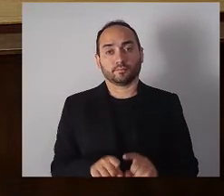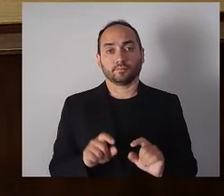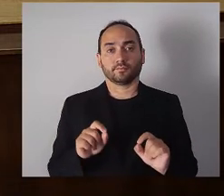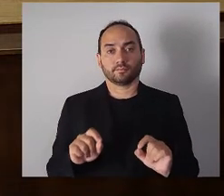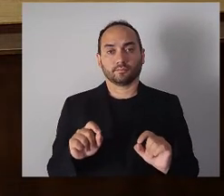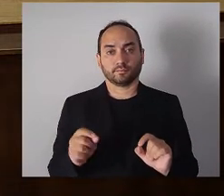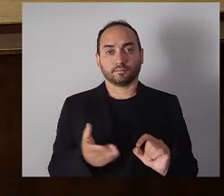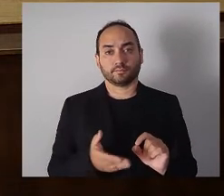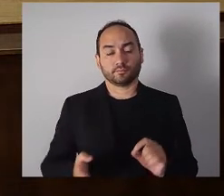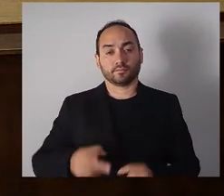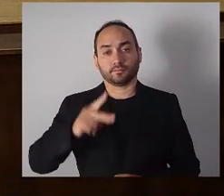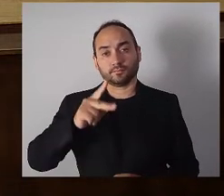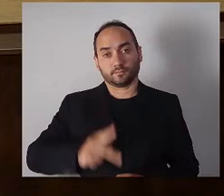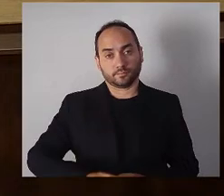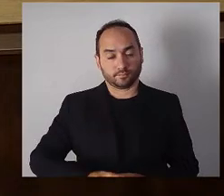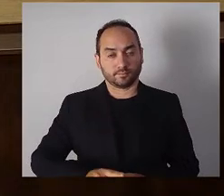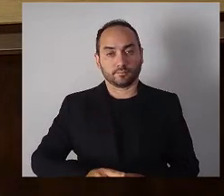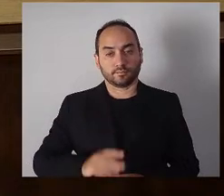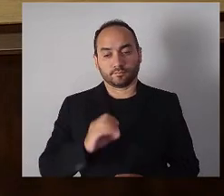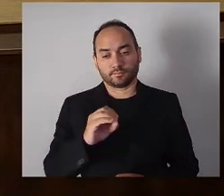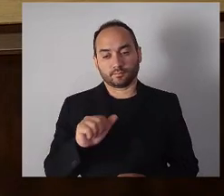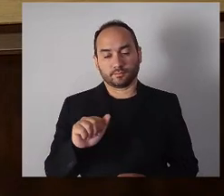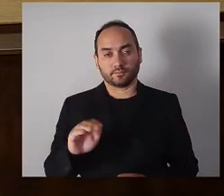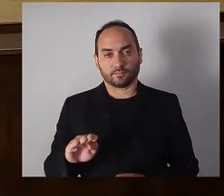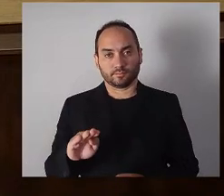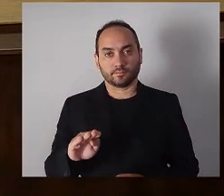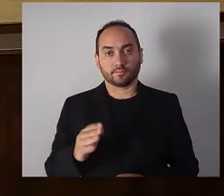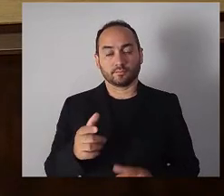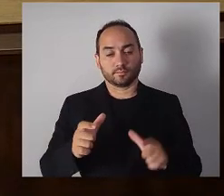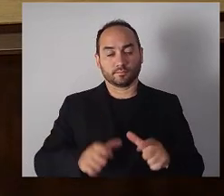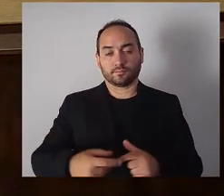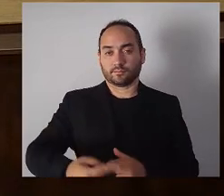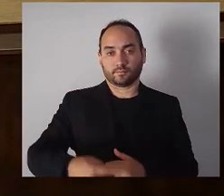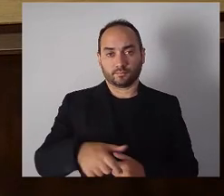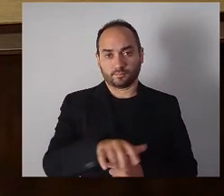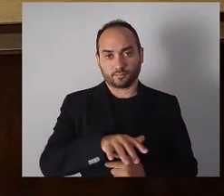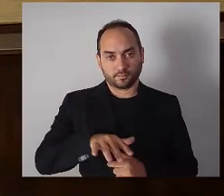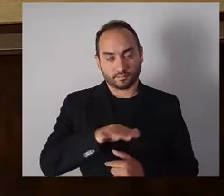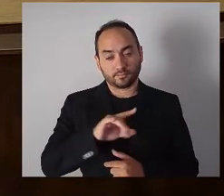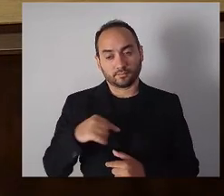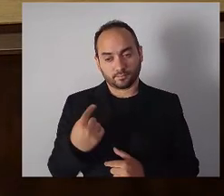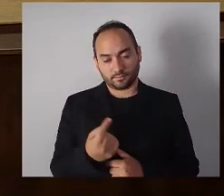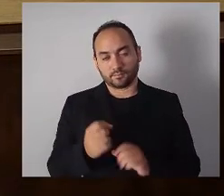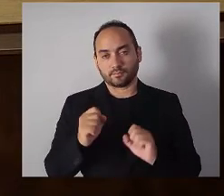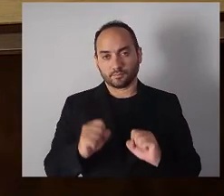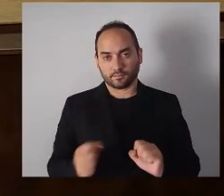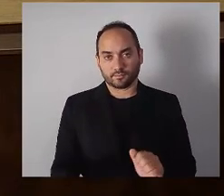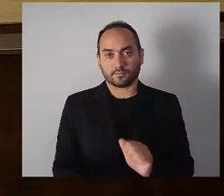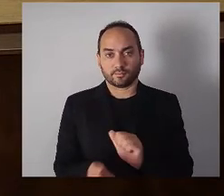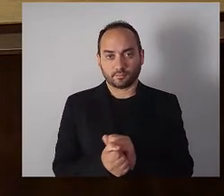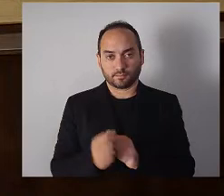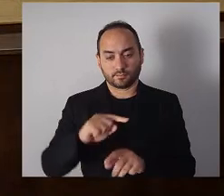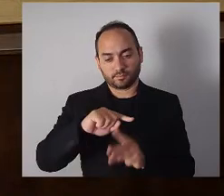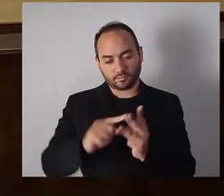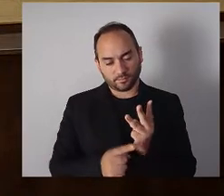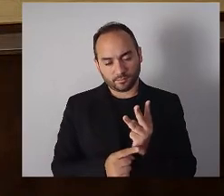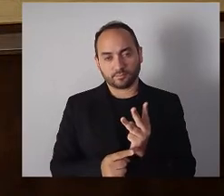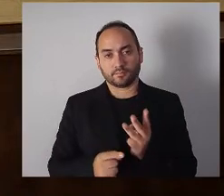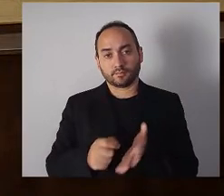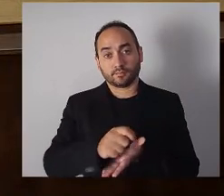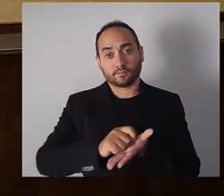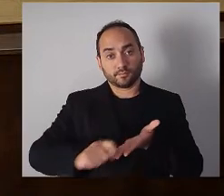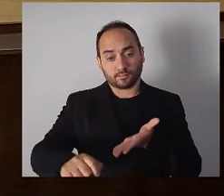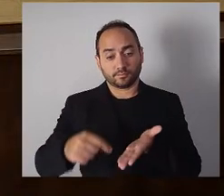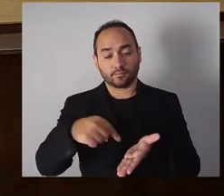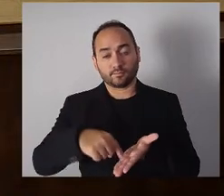o presidente da OAB local, para que a gente possa, em conjunto, os três,